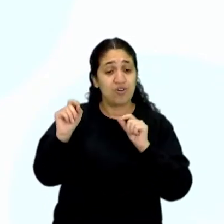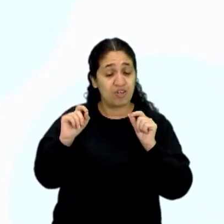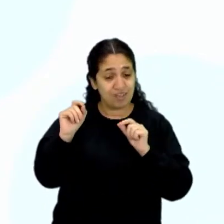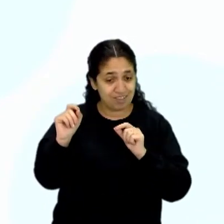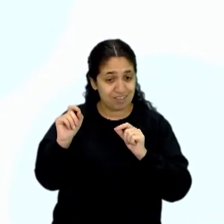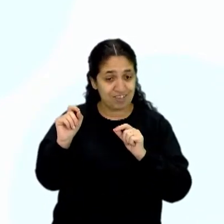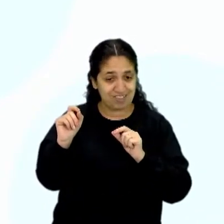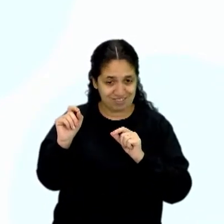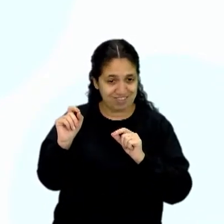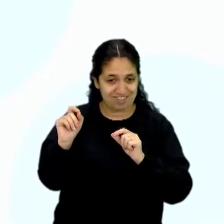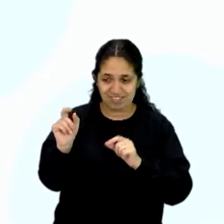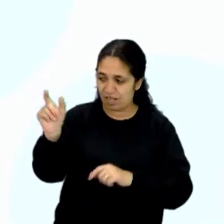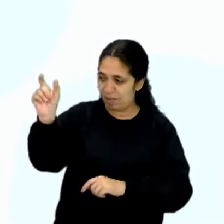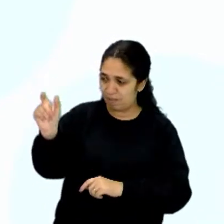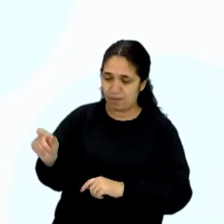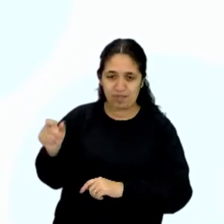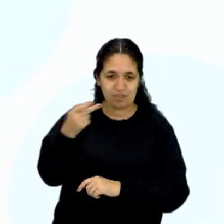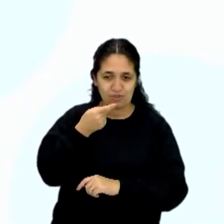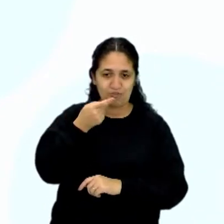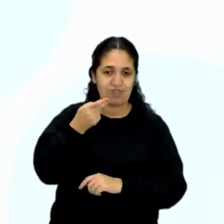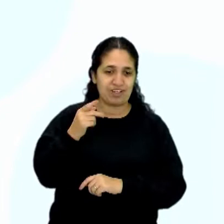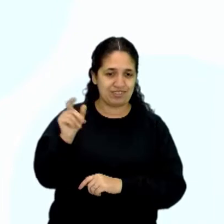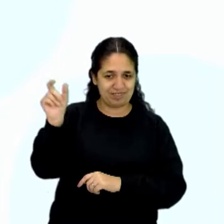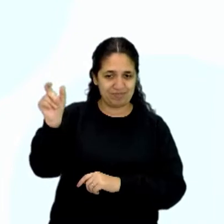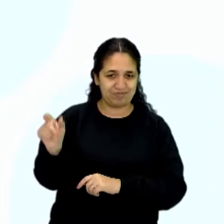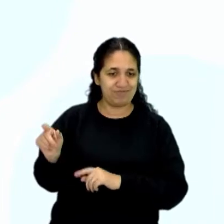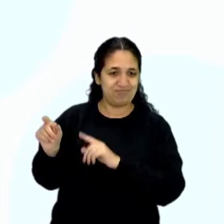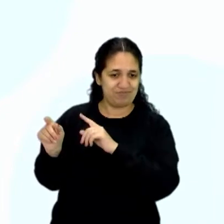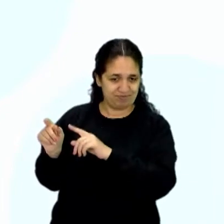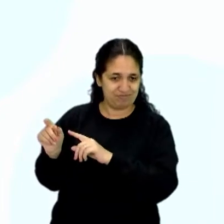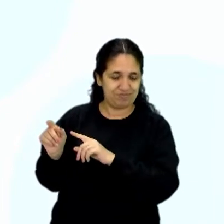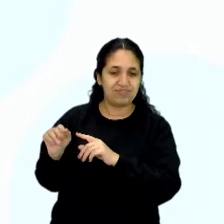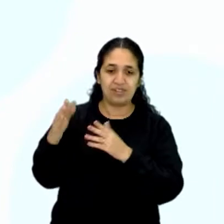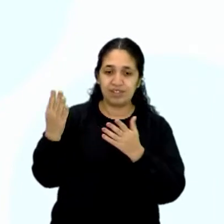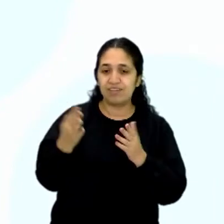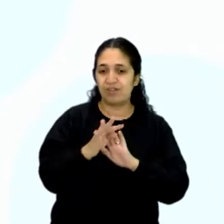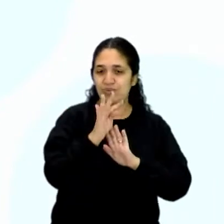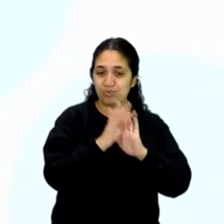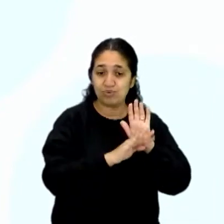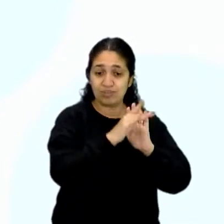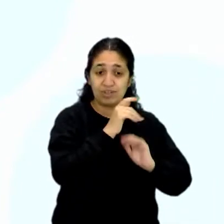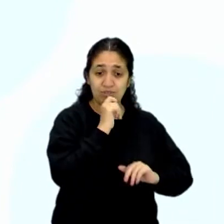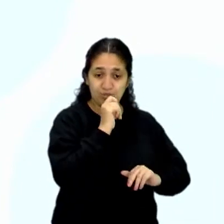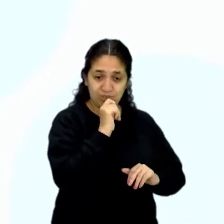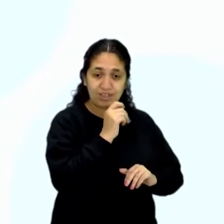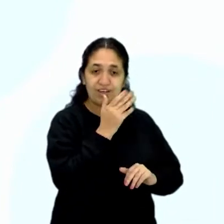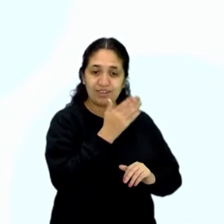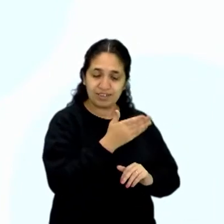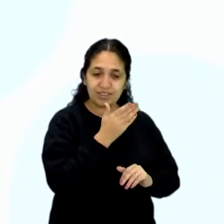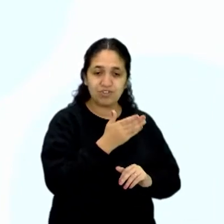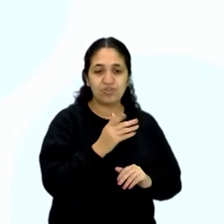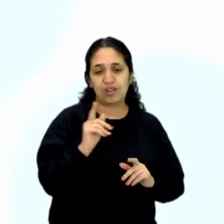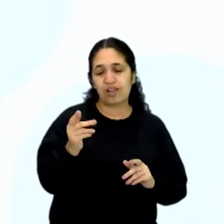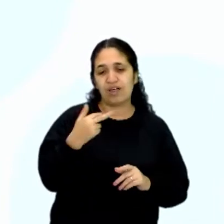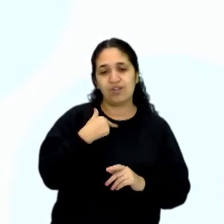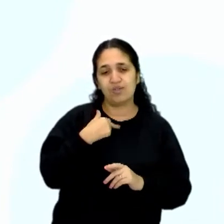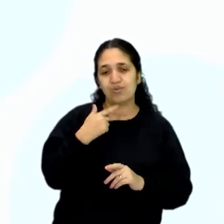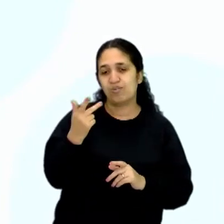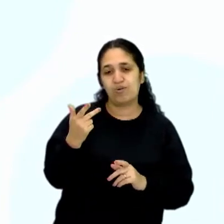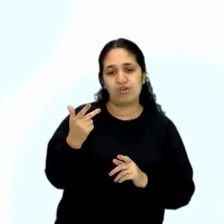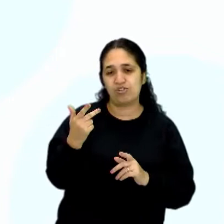falou para vocês? A fala, né? Então, como temos um texto aí jornalístico, nós não podemos utilizar